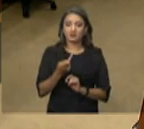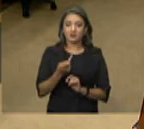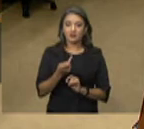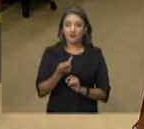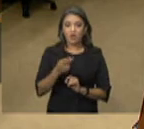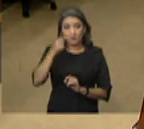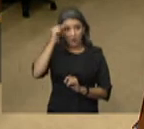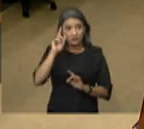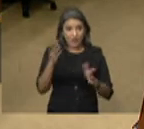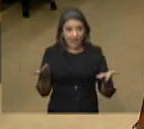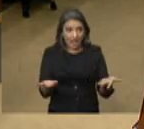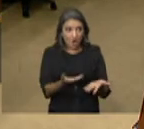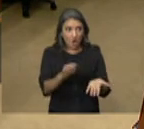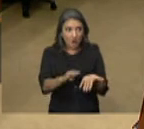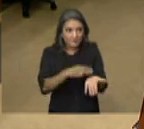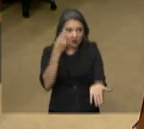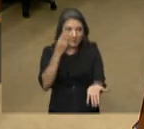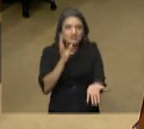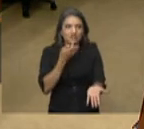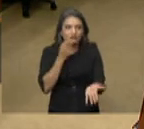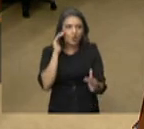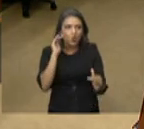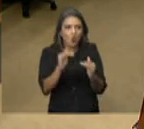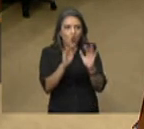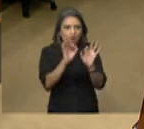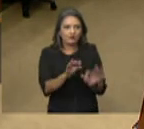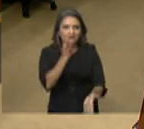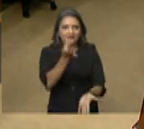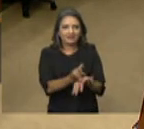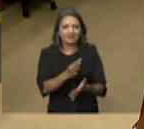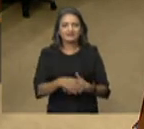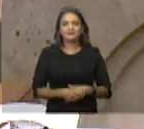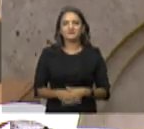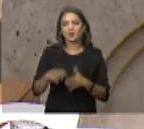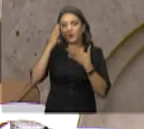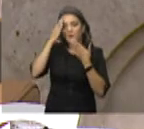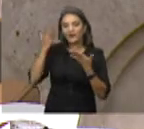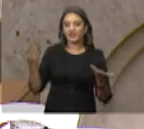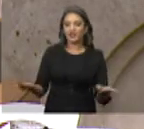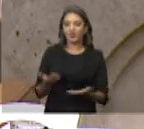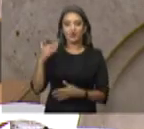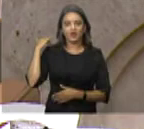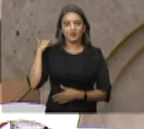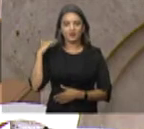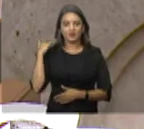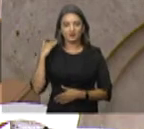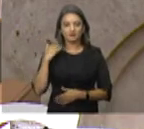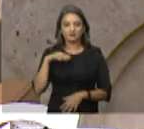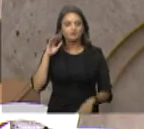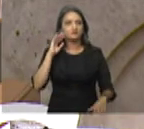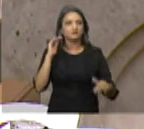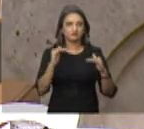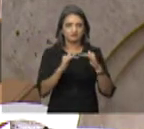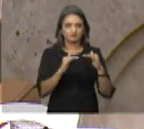imagem pessoal aqui dizendo que estava de acordo Obrigada ministros Roberto Ministry Carmem Lúcia